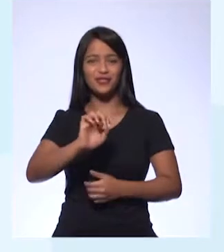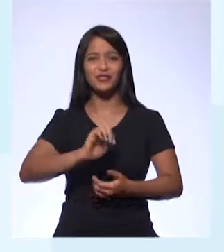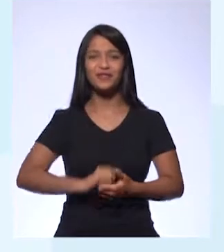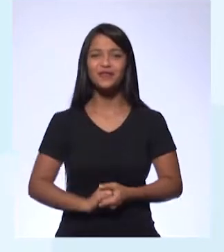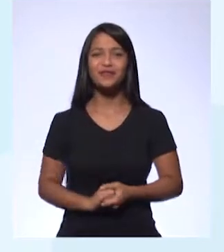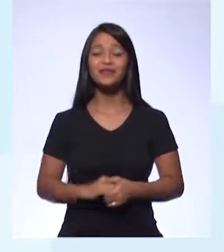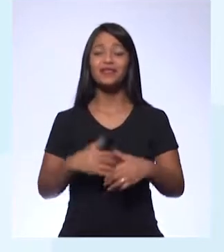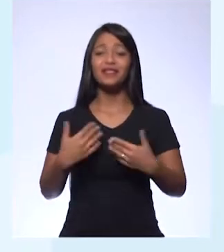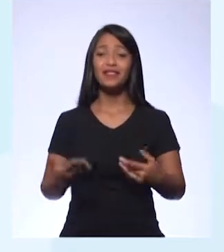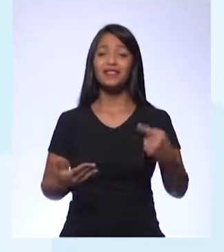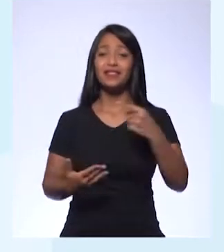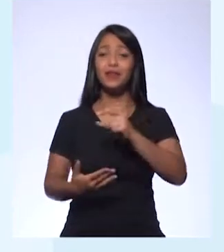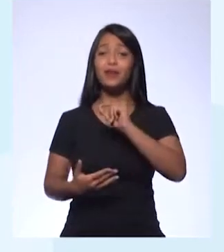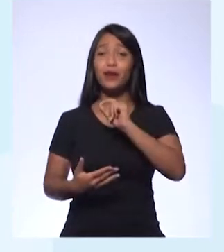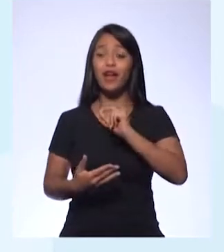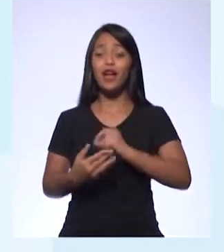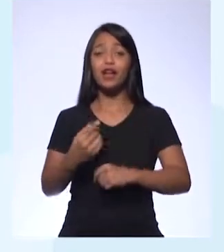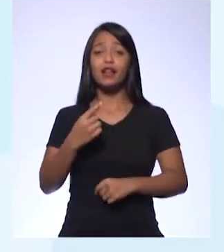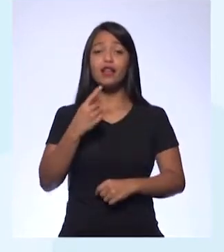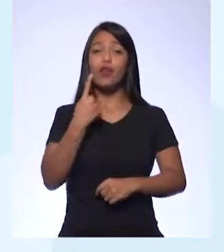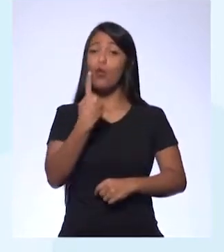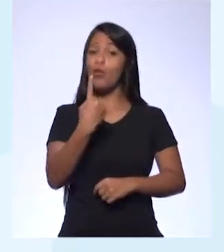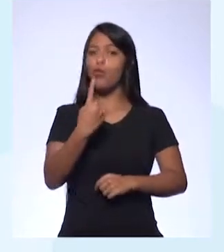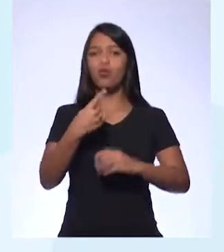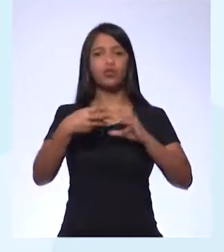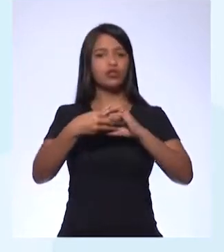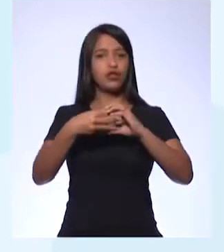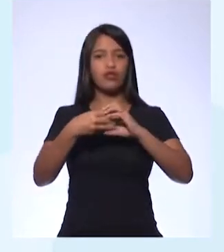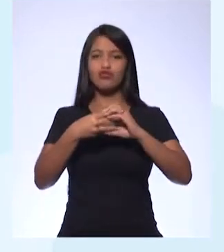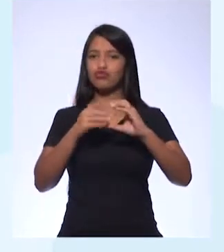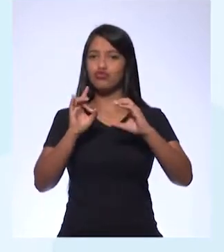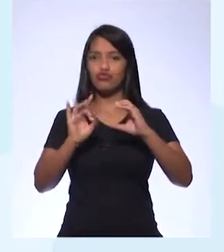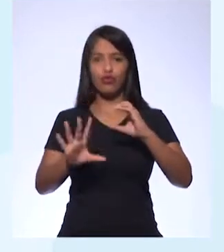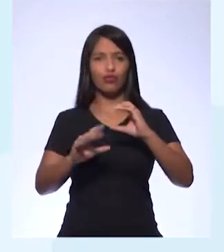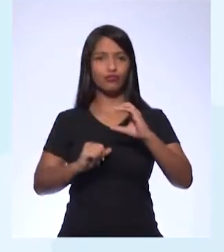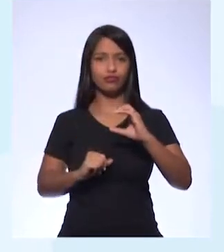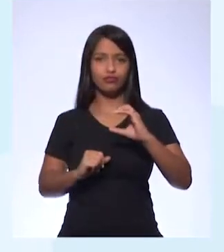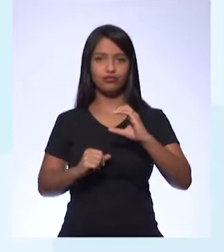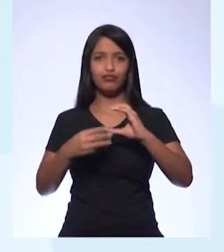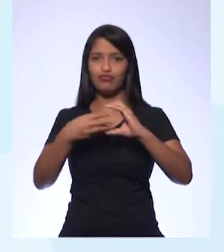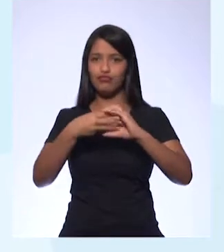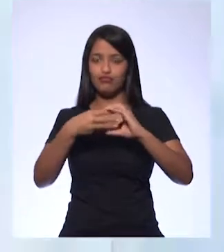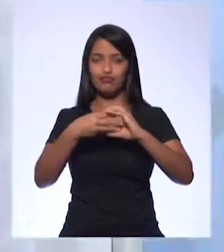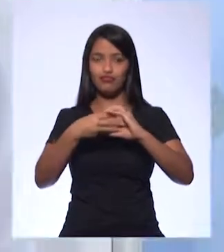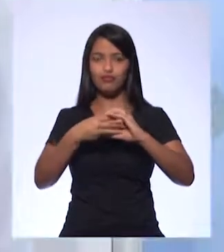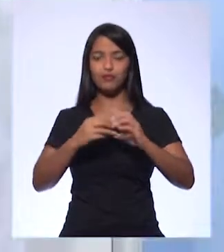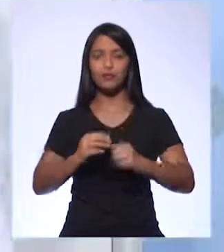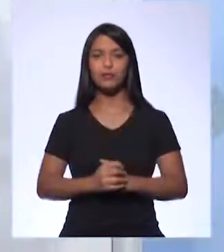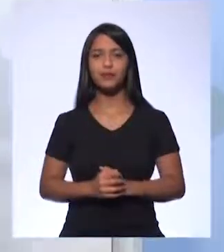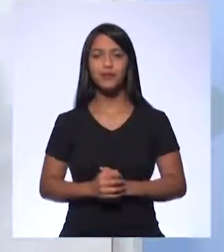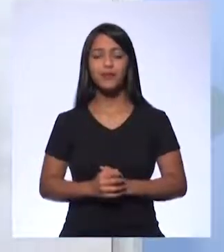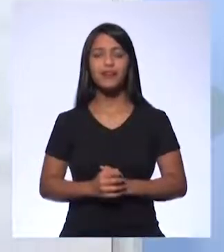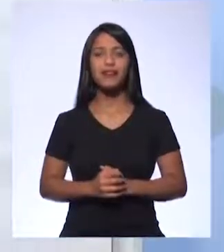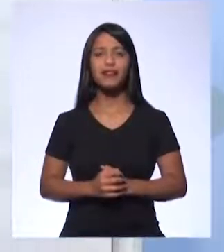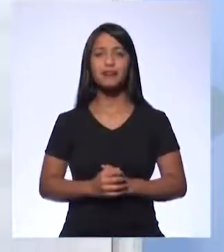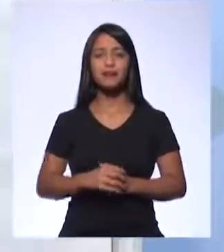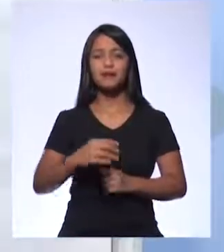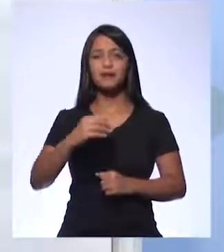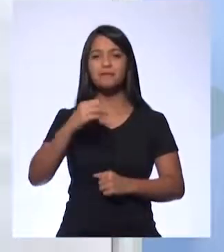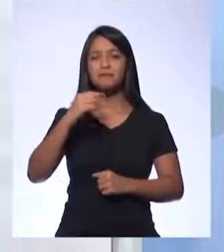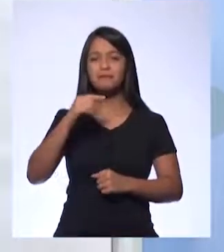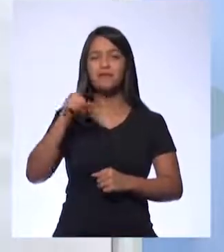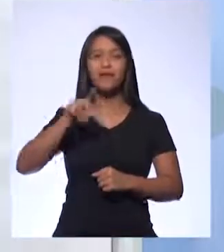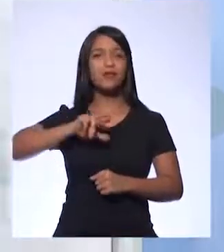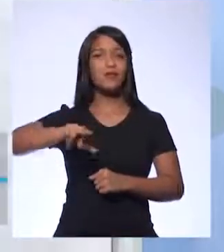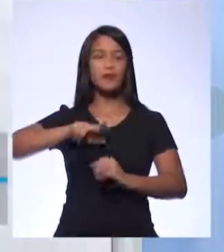ele vai ser unicelular, vai ser a célula sozinha, tá bom? Então pode voltar para mim aqui. Então, ó, ele não é uma